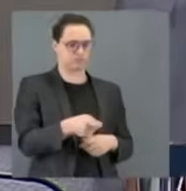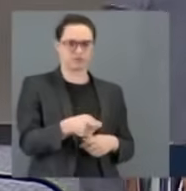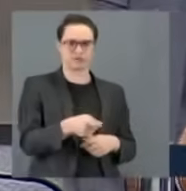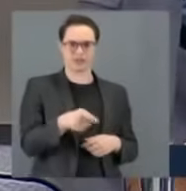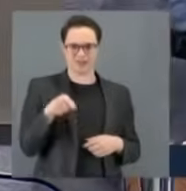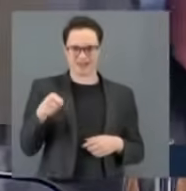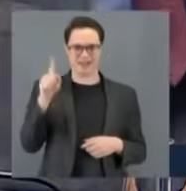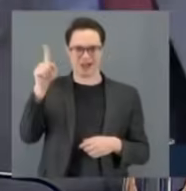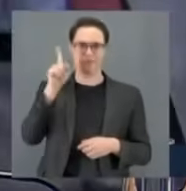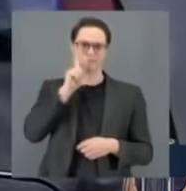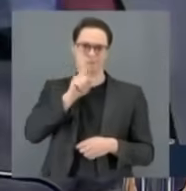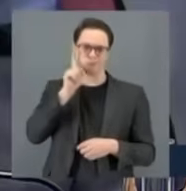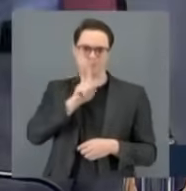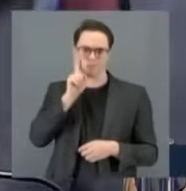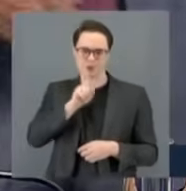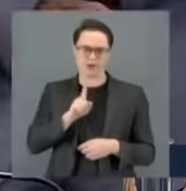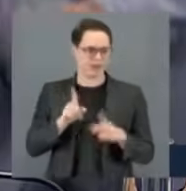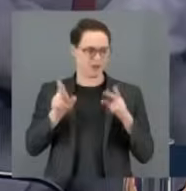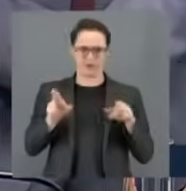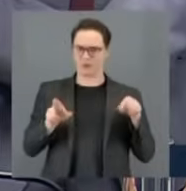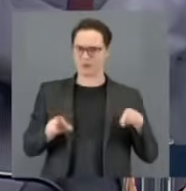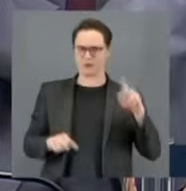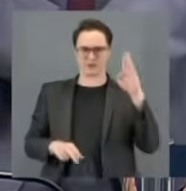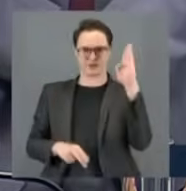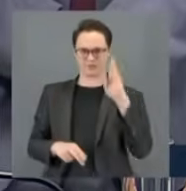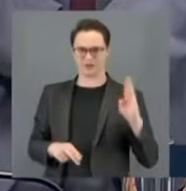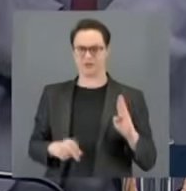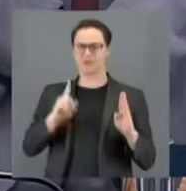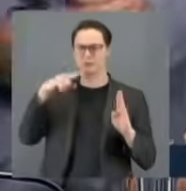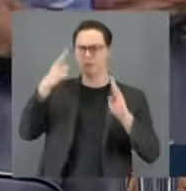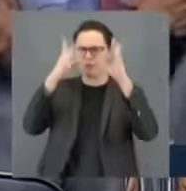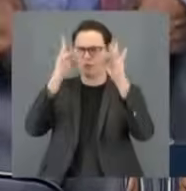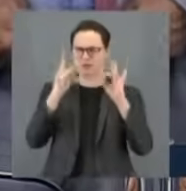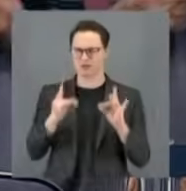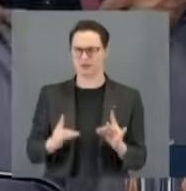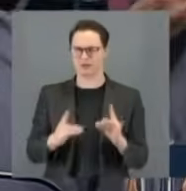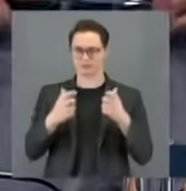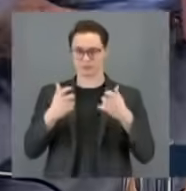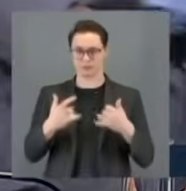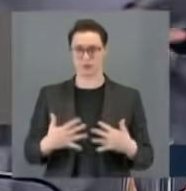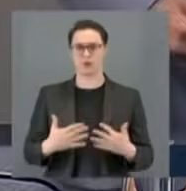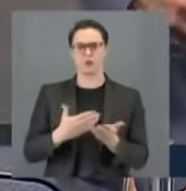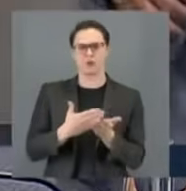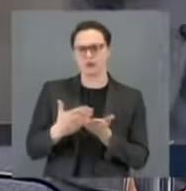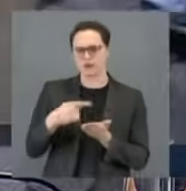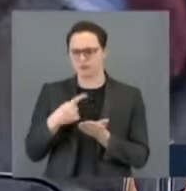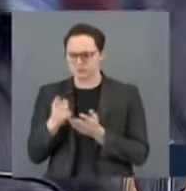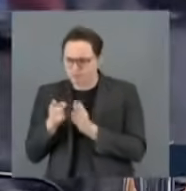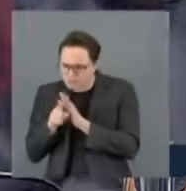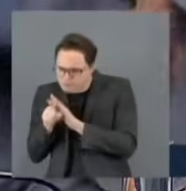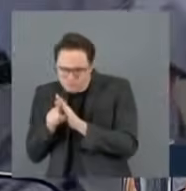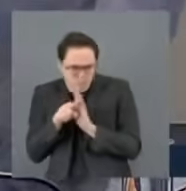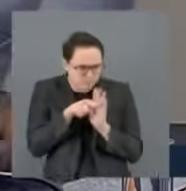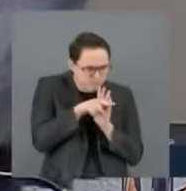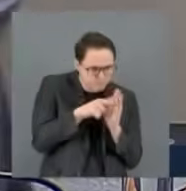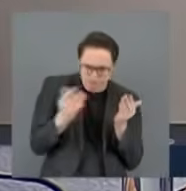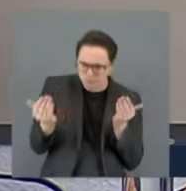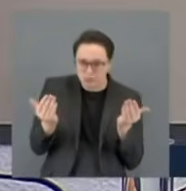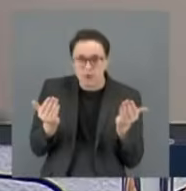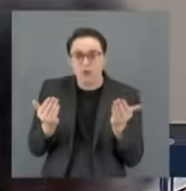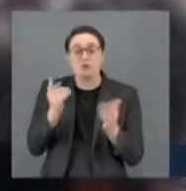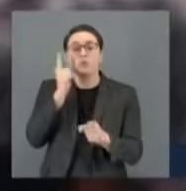também na censura brasileira. Nós vamos detalhar isso. E tudo isso começou a ser revelado a partir do Twitter